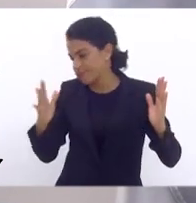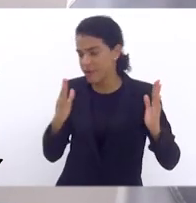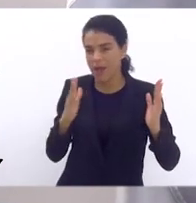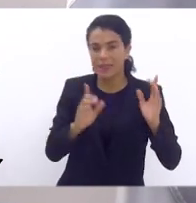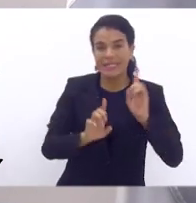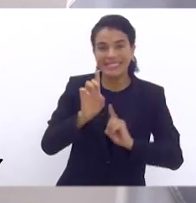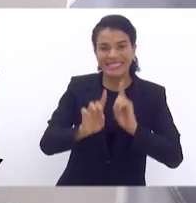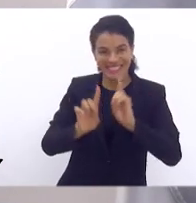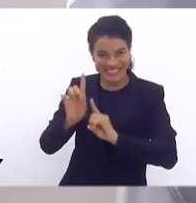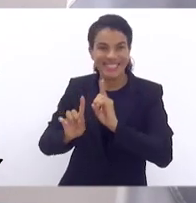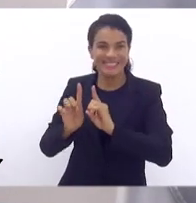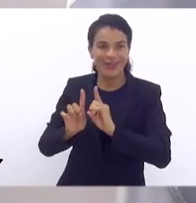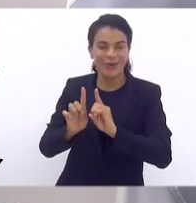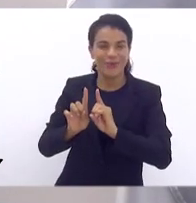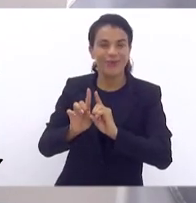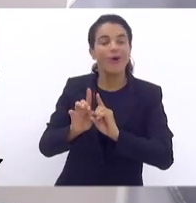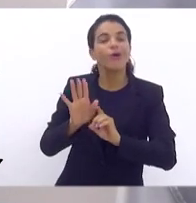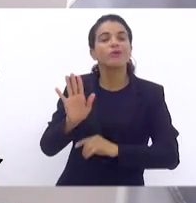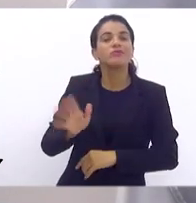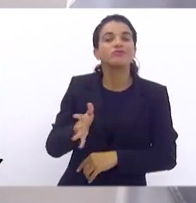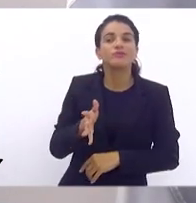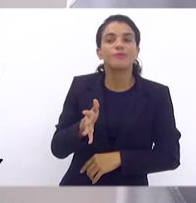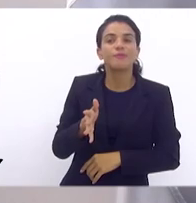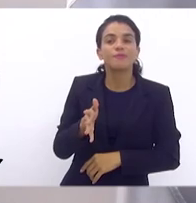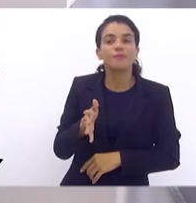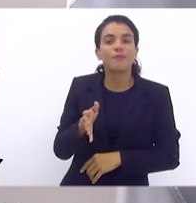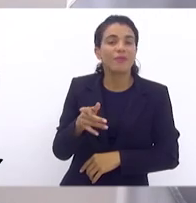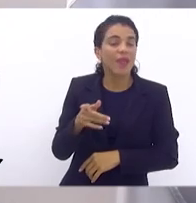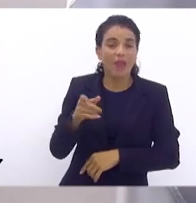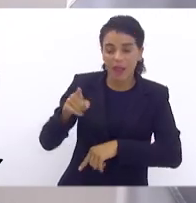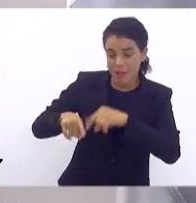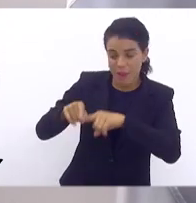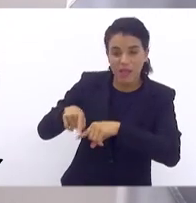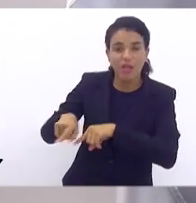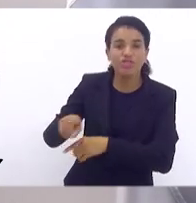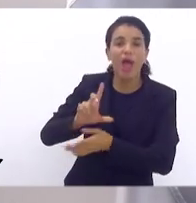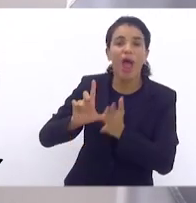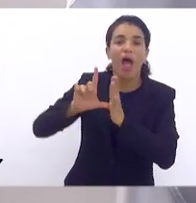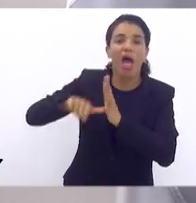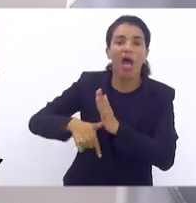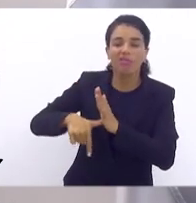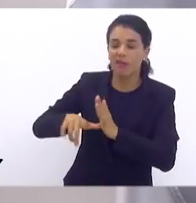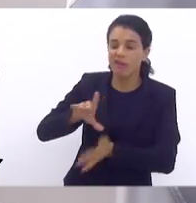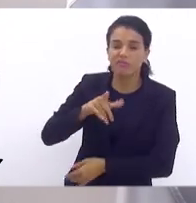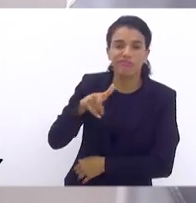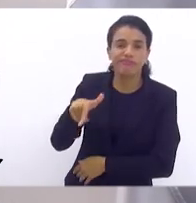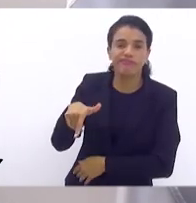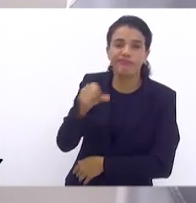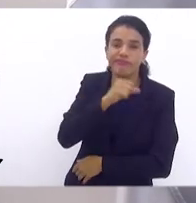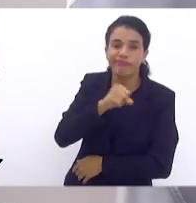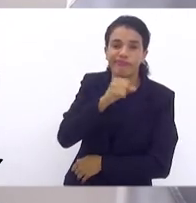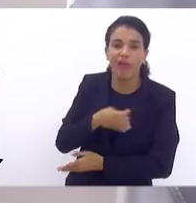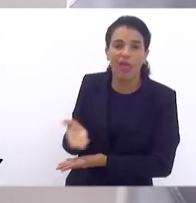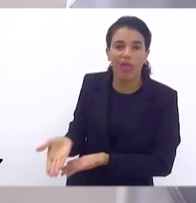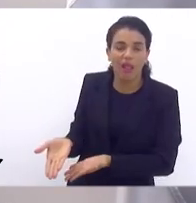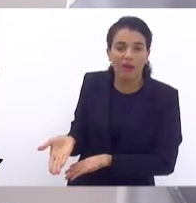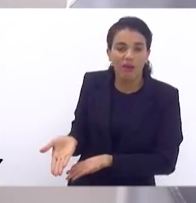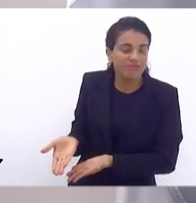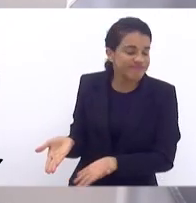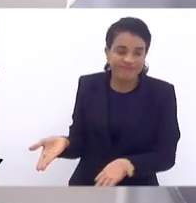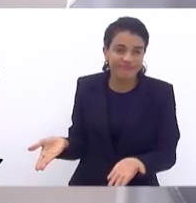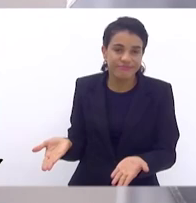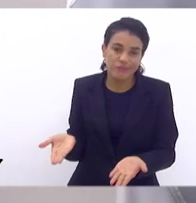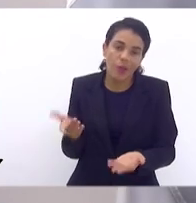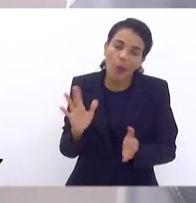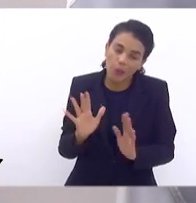licitatório né você já que aquela ferramenta já serve mais então isso tudo já tá sendo